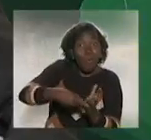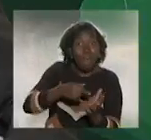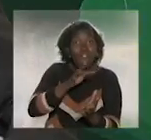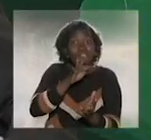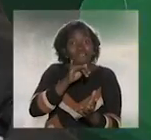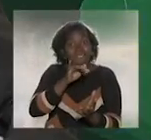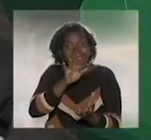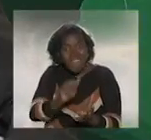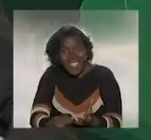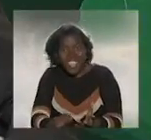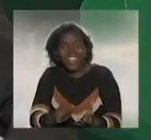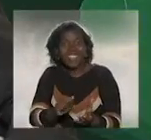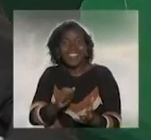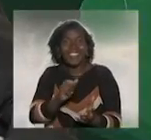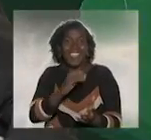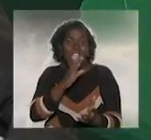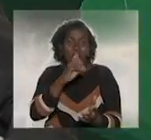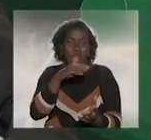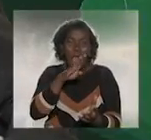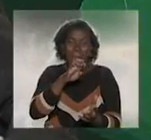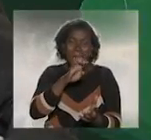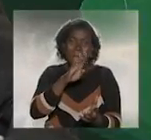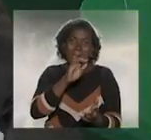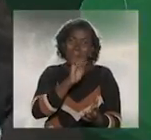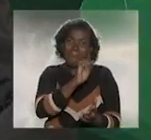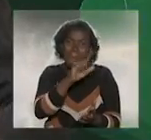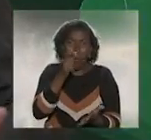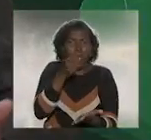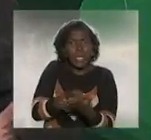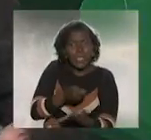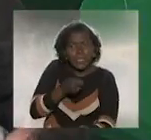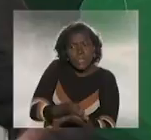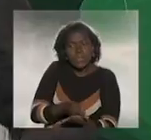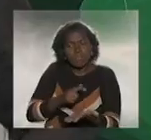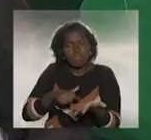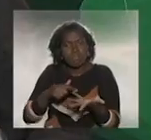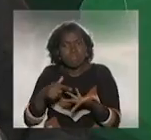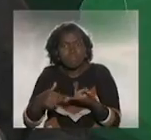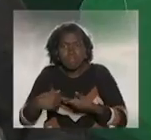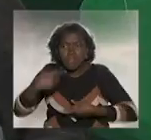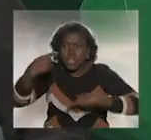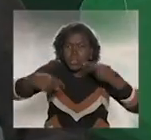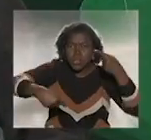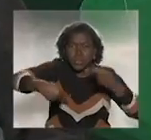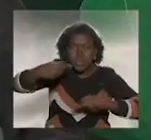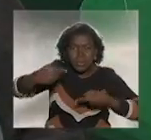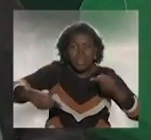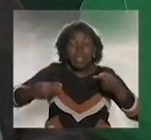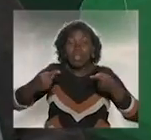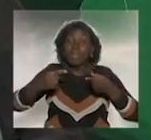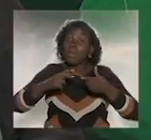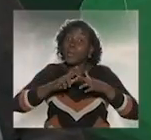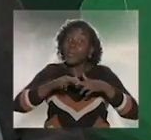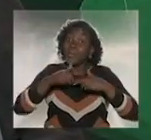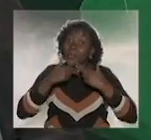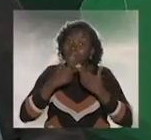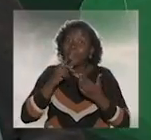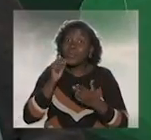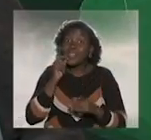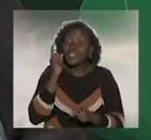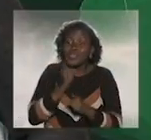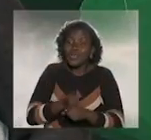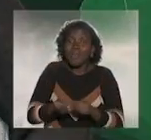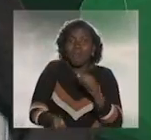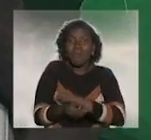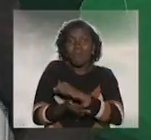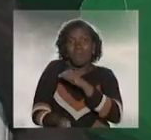na FIFA, nas confederações, como o caso da Conmebol, que agora está exigindo uma série de contrapartidas para a disputa da Libertadores, por conta